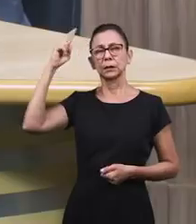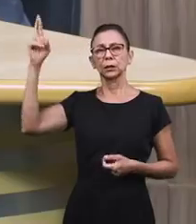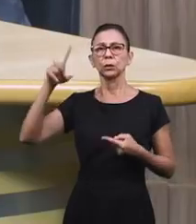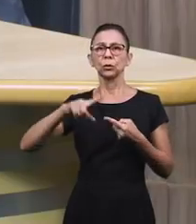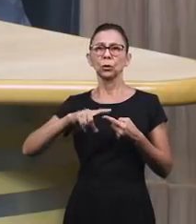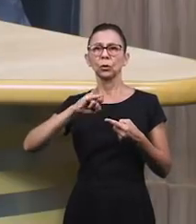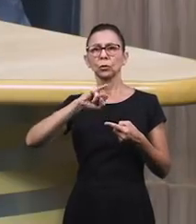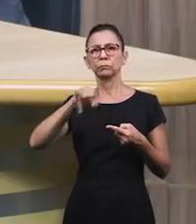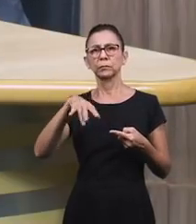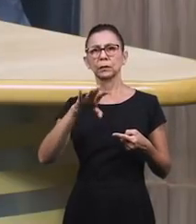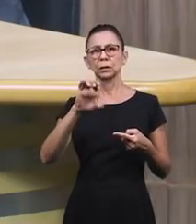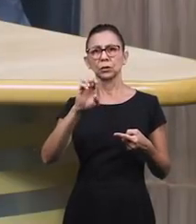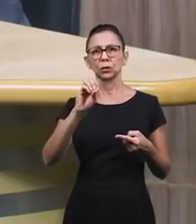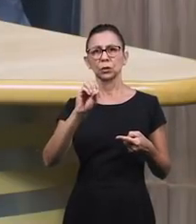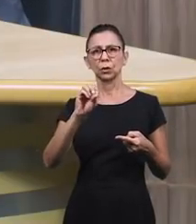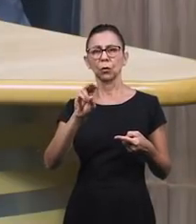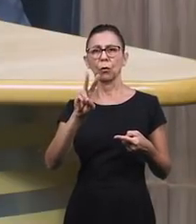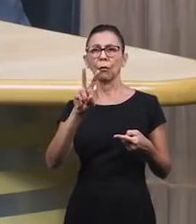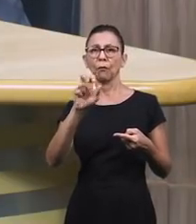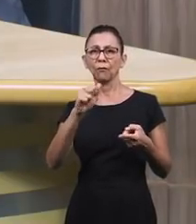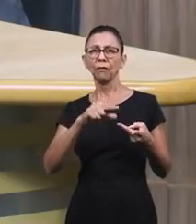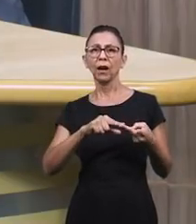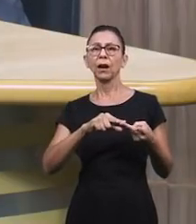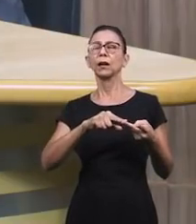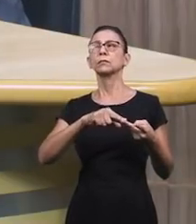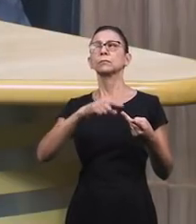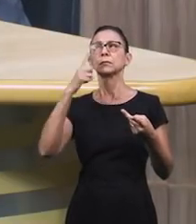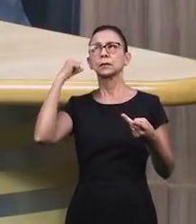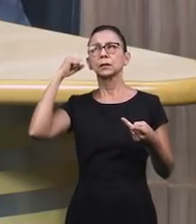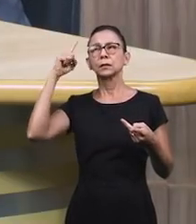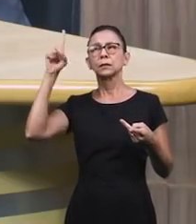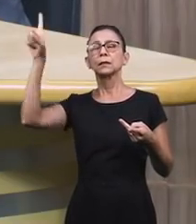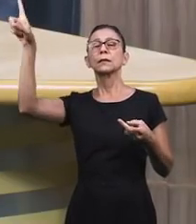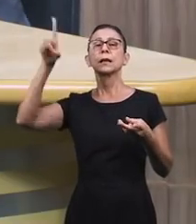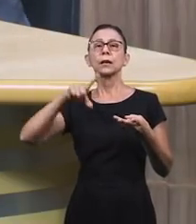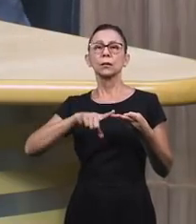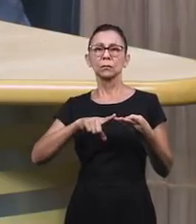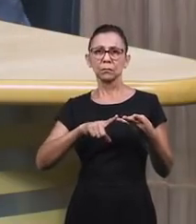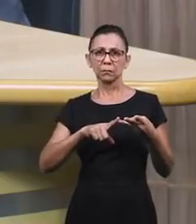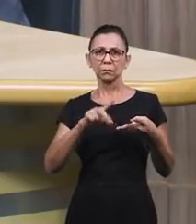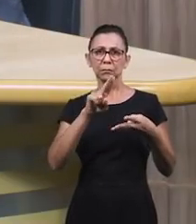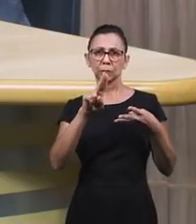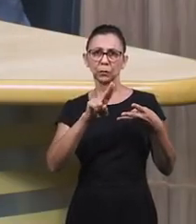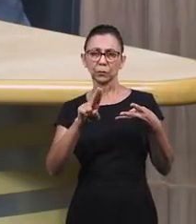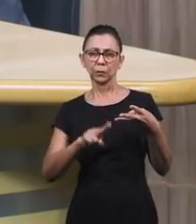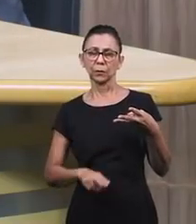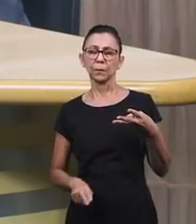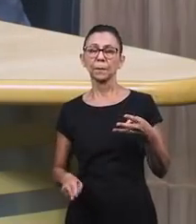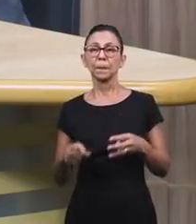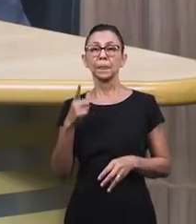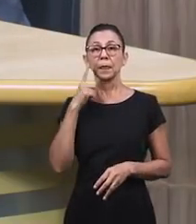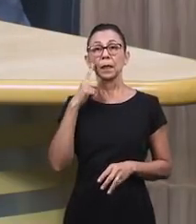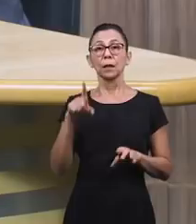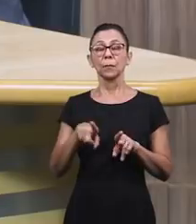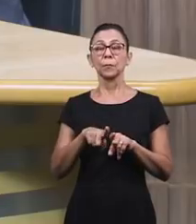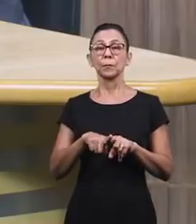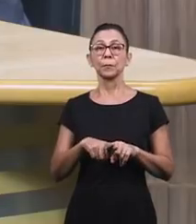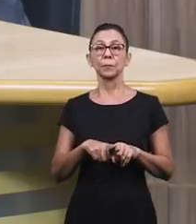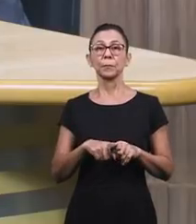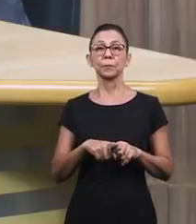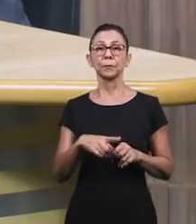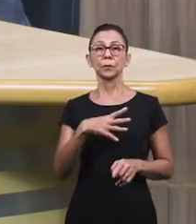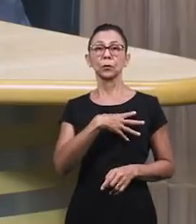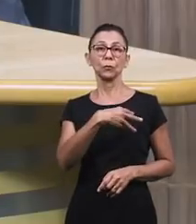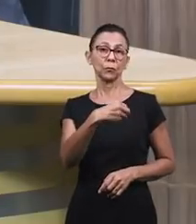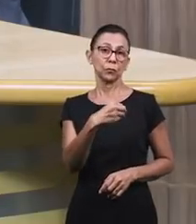Jeová, Deus. Então fala dessa referência. Agora nós vemos também a presença do Filho. É um